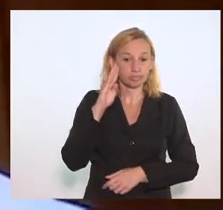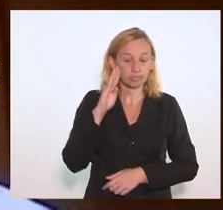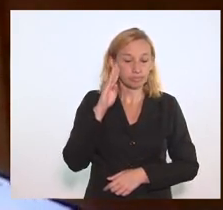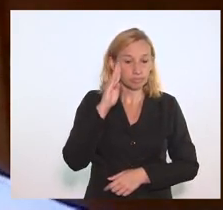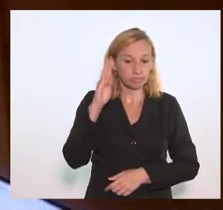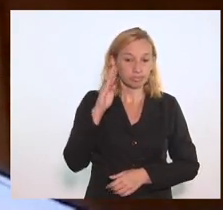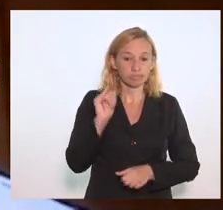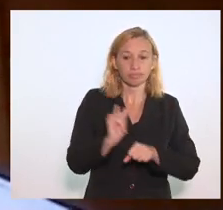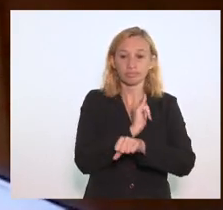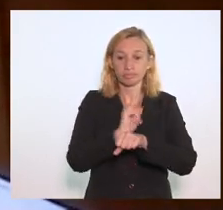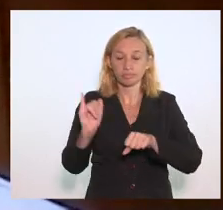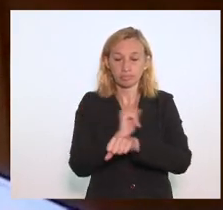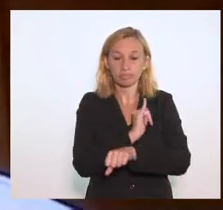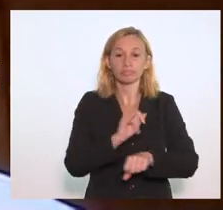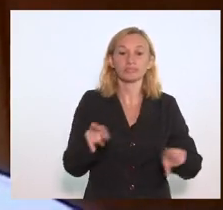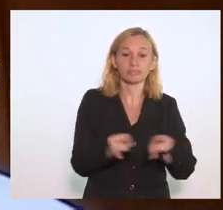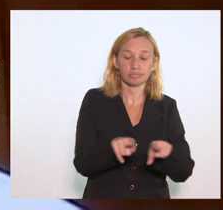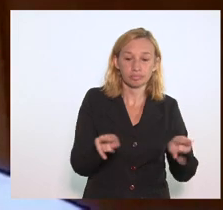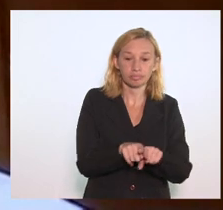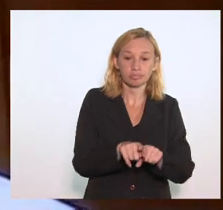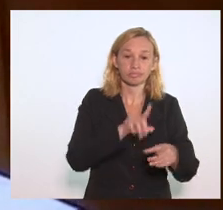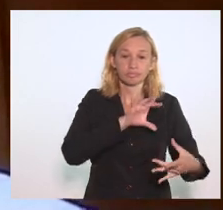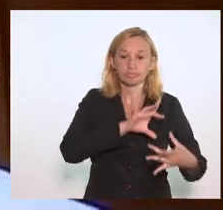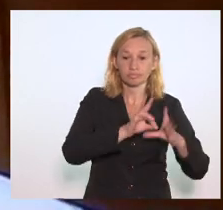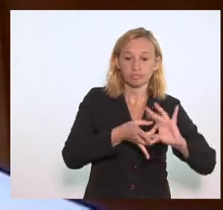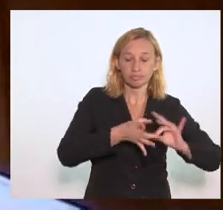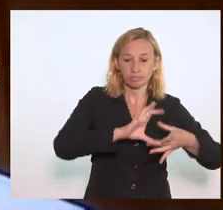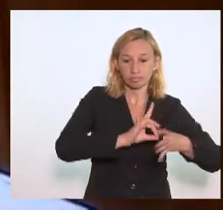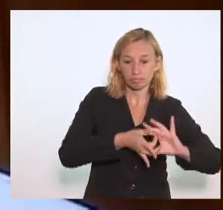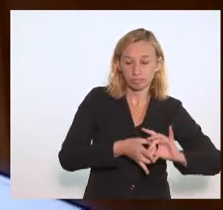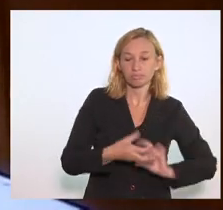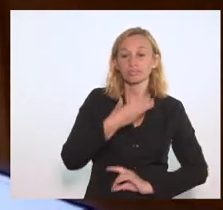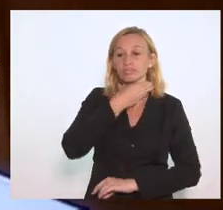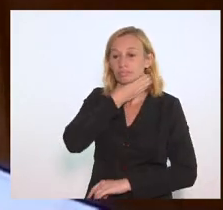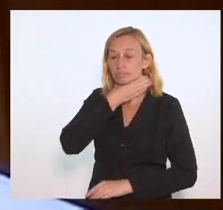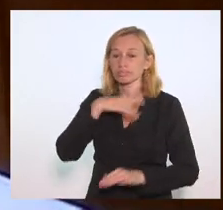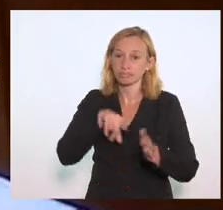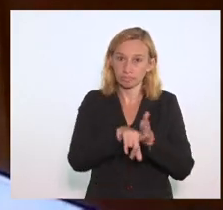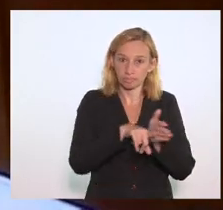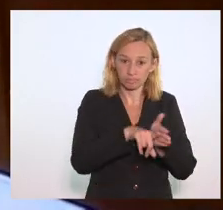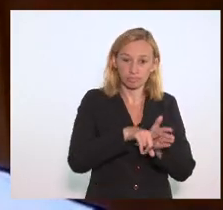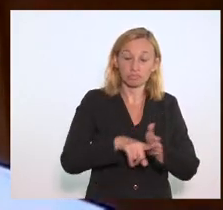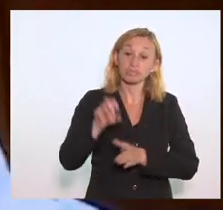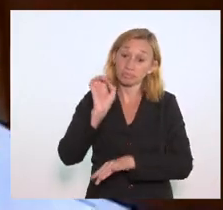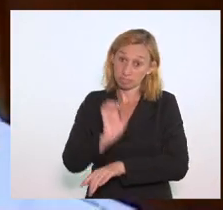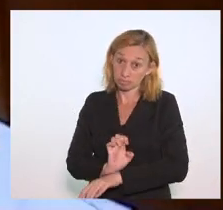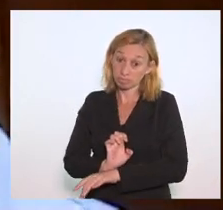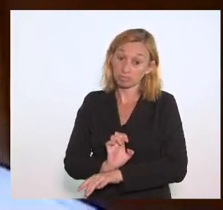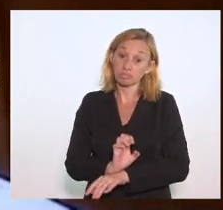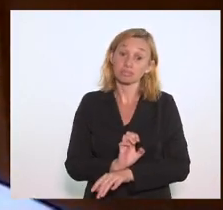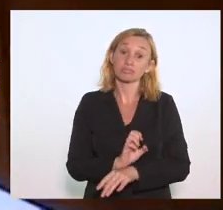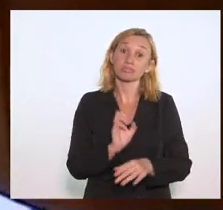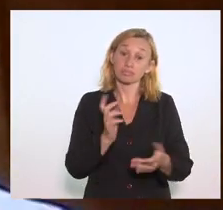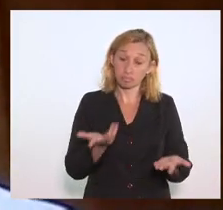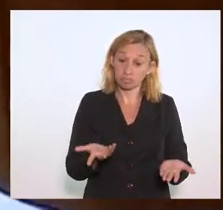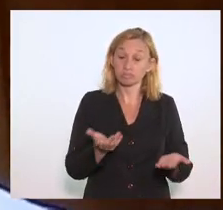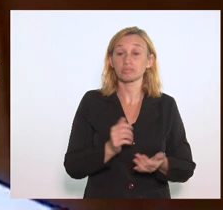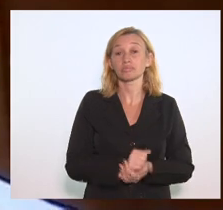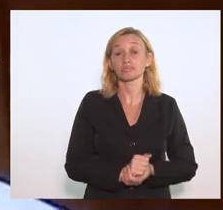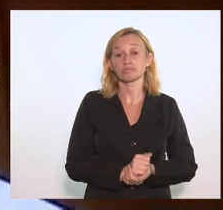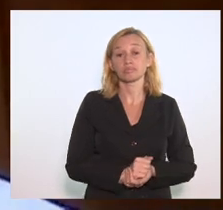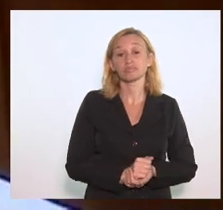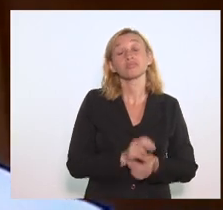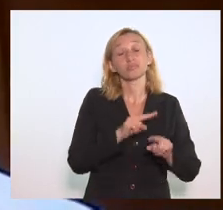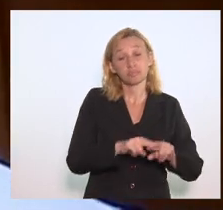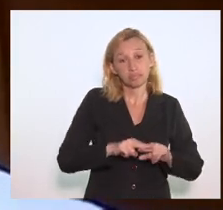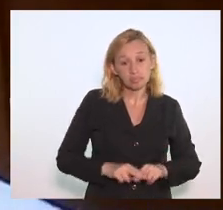estratégico, mais ainda no contexto de crise fiscal em que o Estado se encontra. Portanto, é por isso